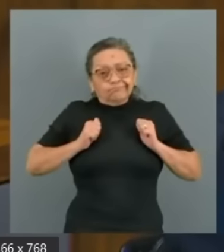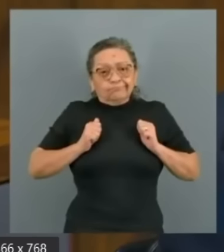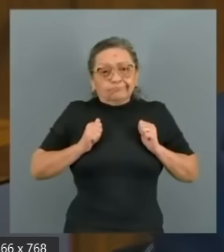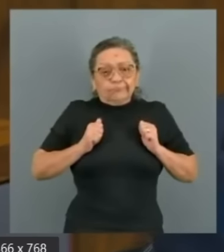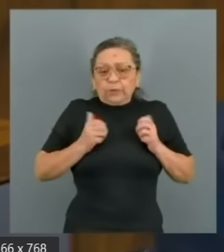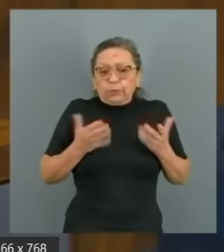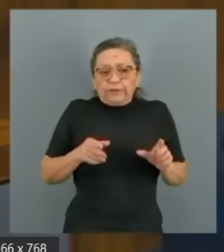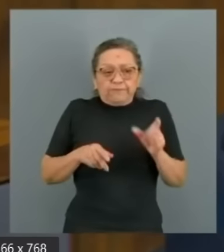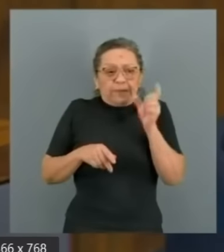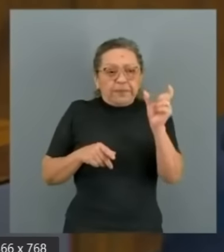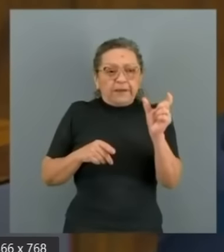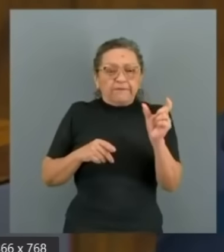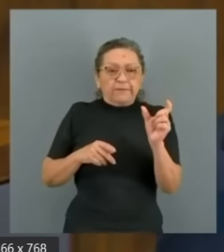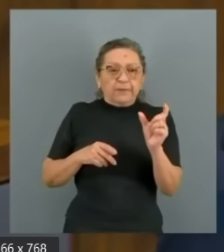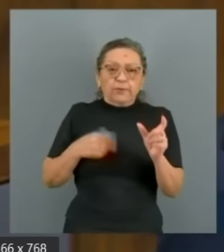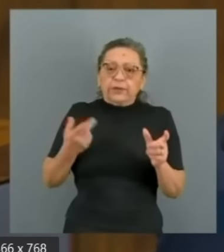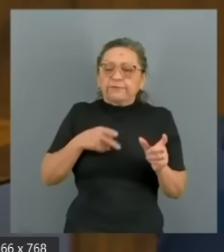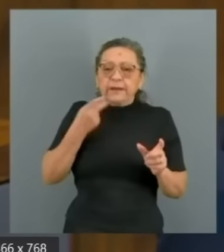para não